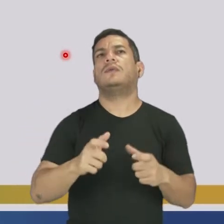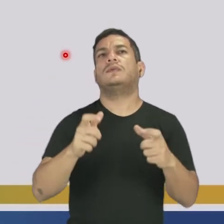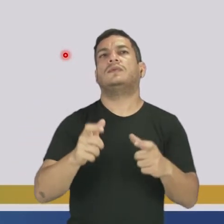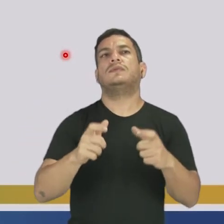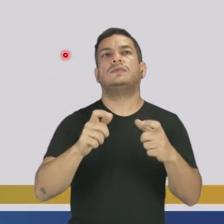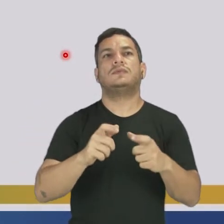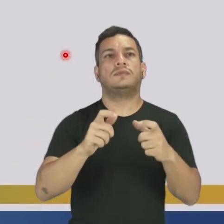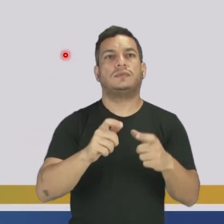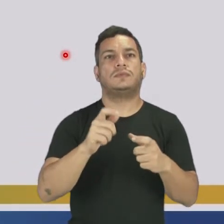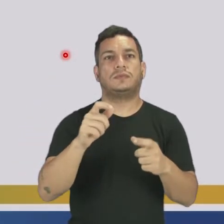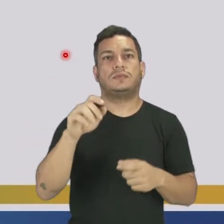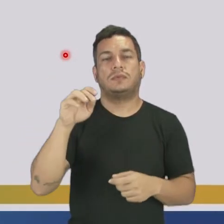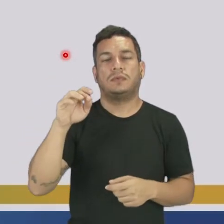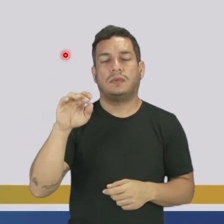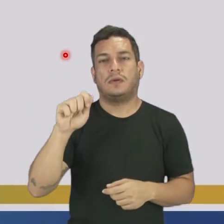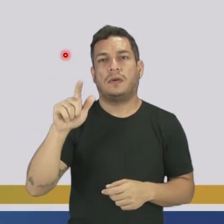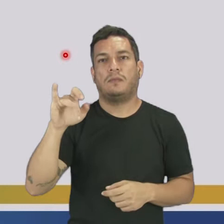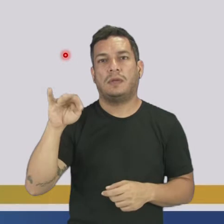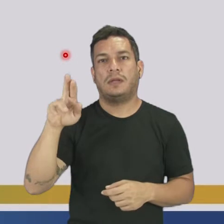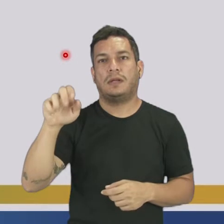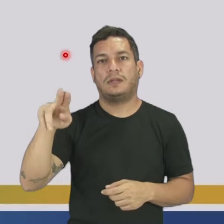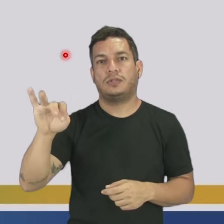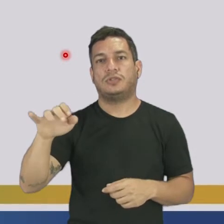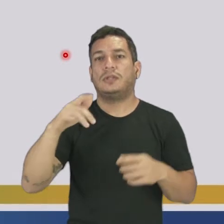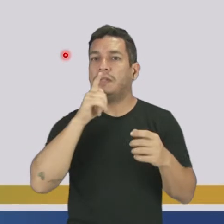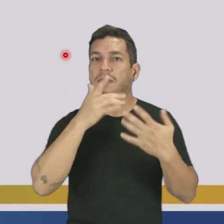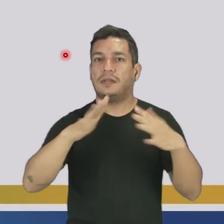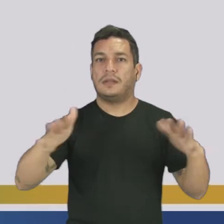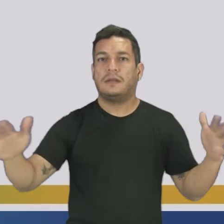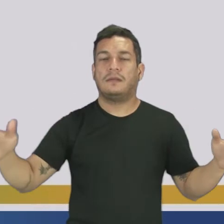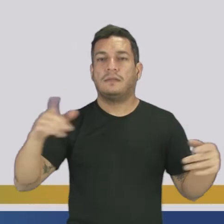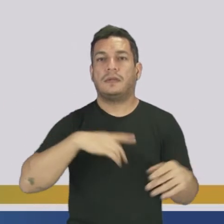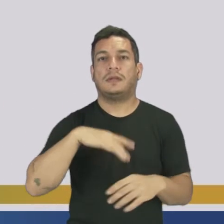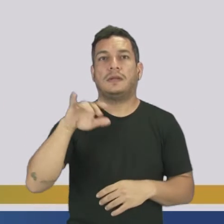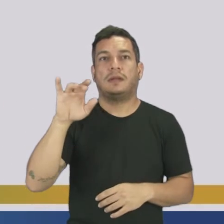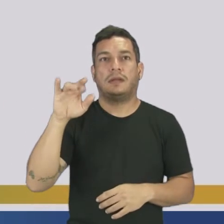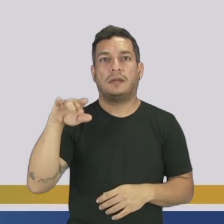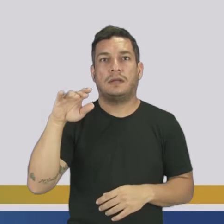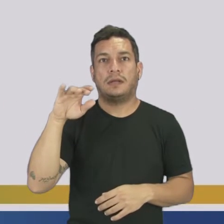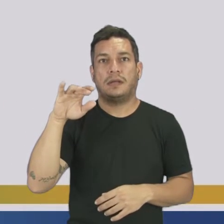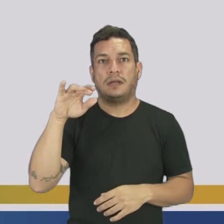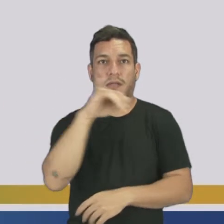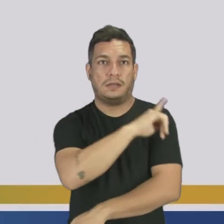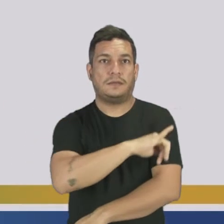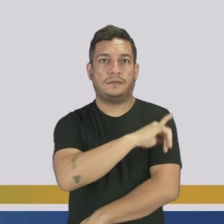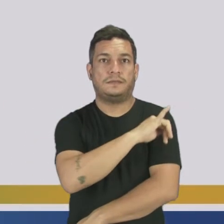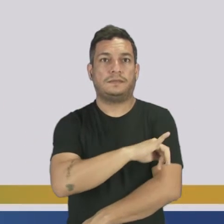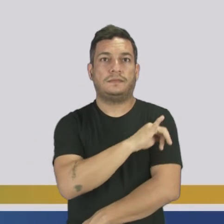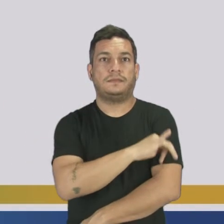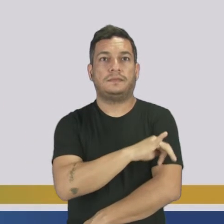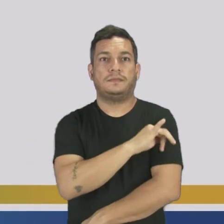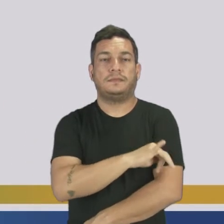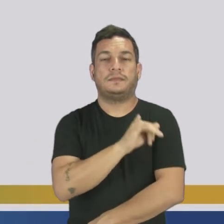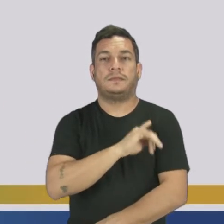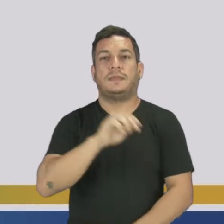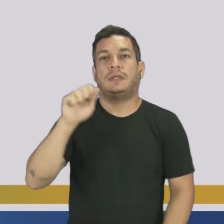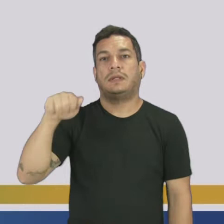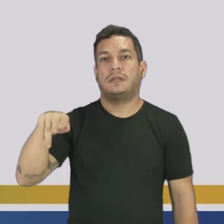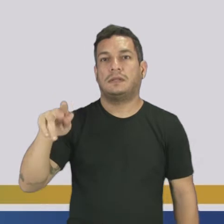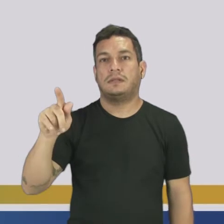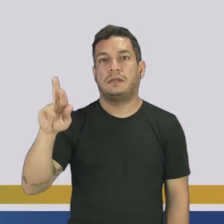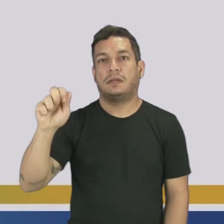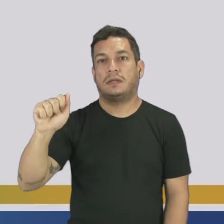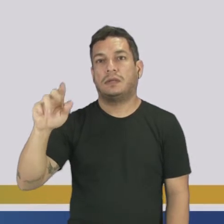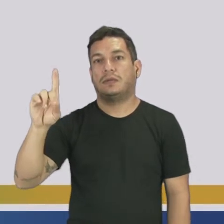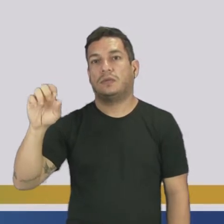no Almirante Álvaro Alberto, localizado na praia de Itaorna, em Angra dos Reis. Tem a Angra 1, a Angra 2 e a